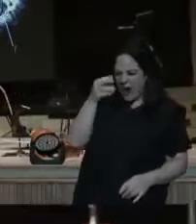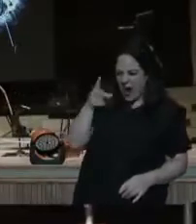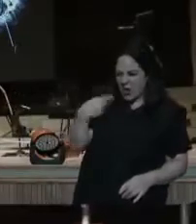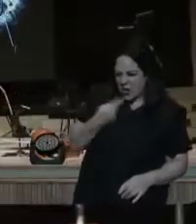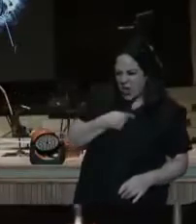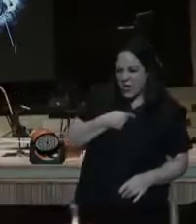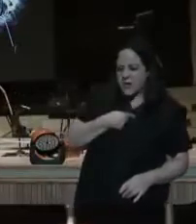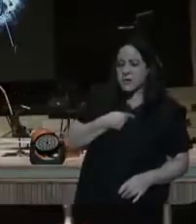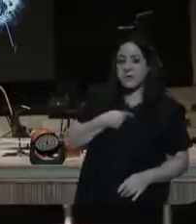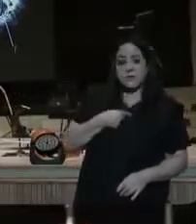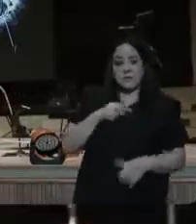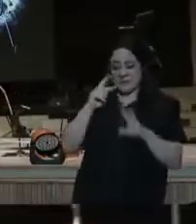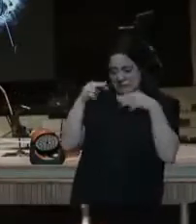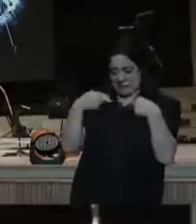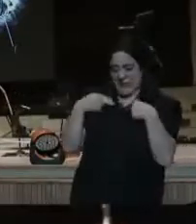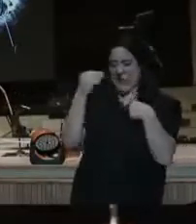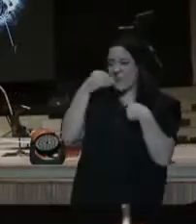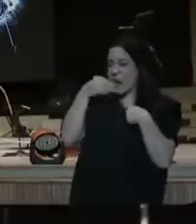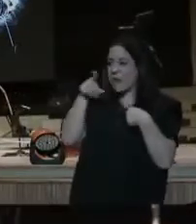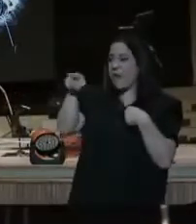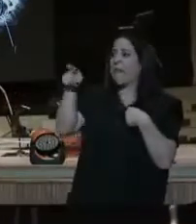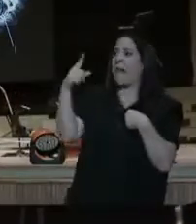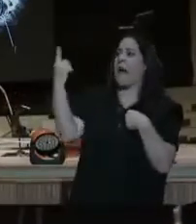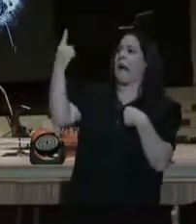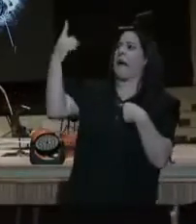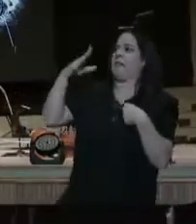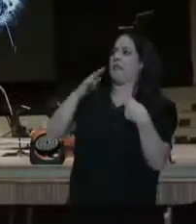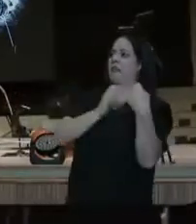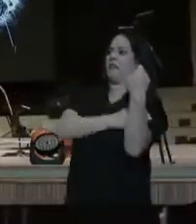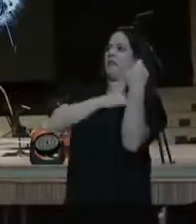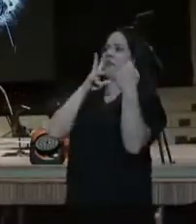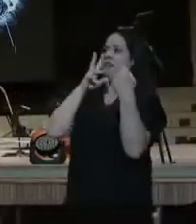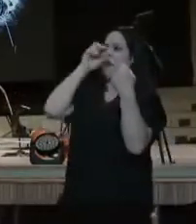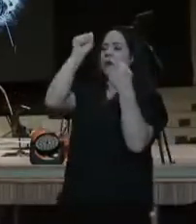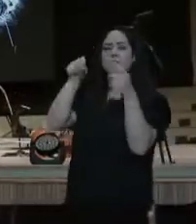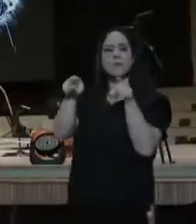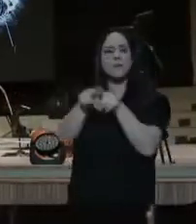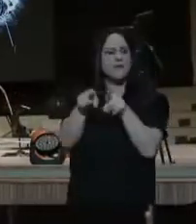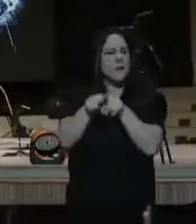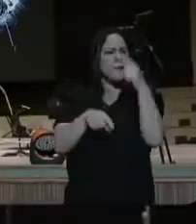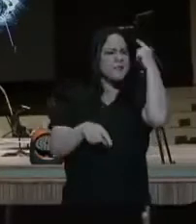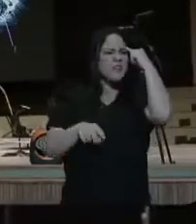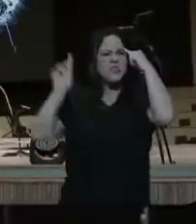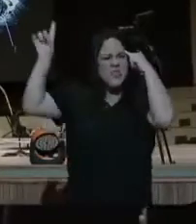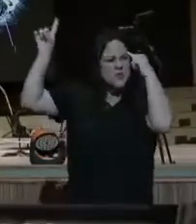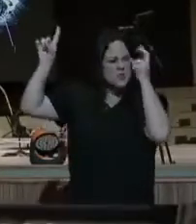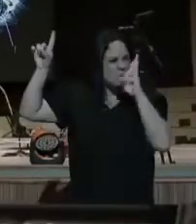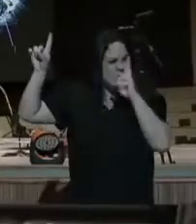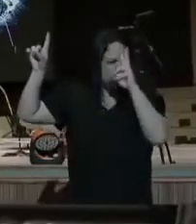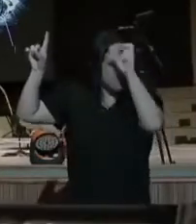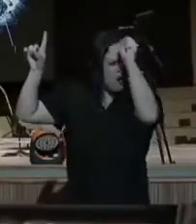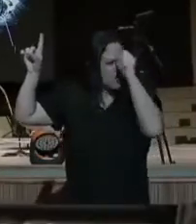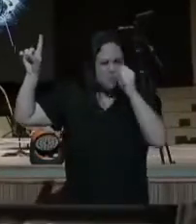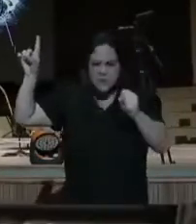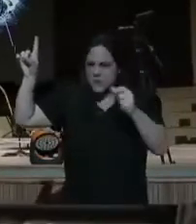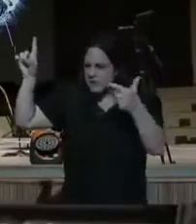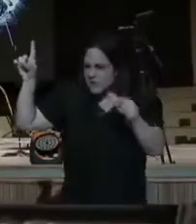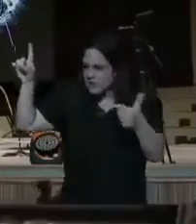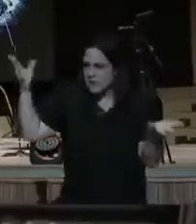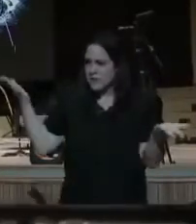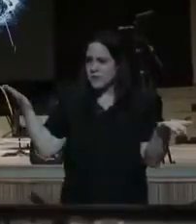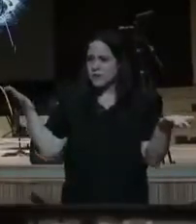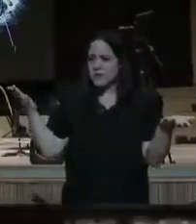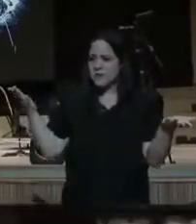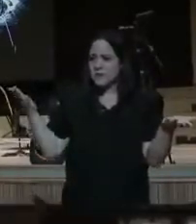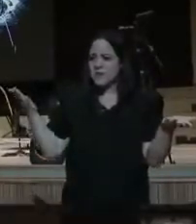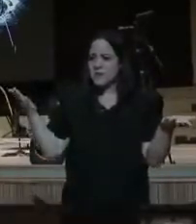mesmo e porque subestimavam o poder de deus que estava com eles aí tem que vir alguém